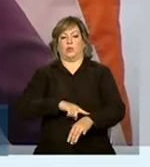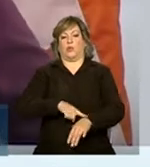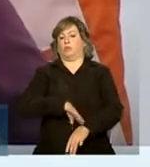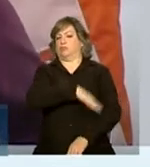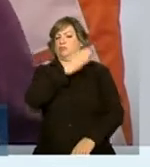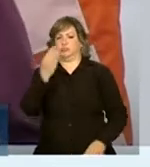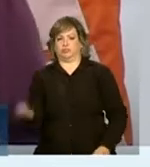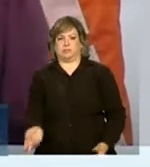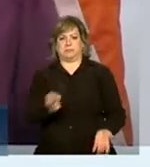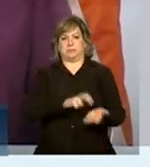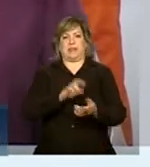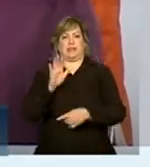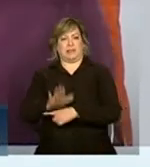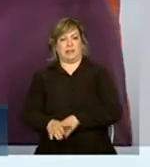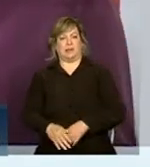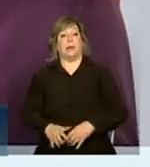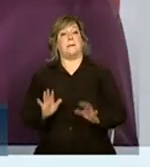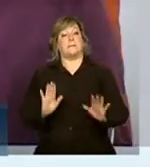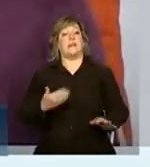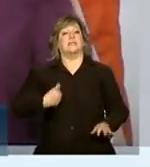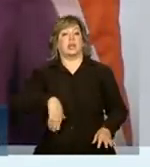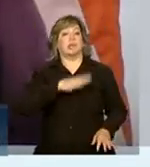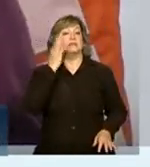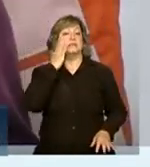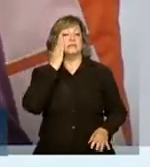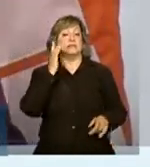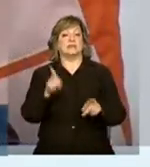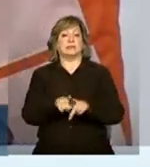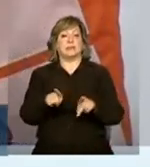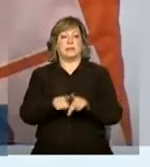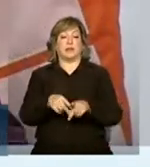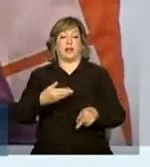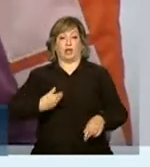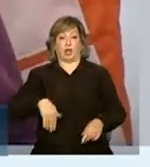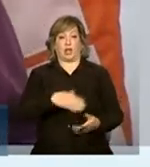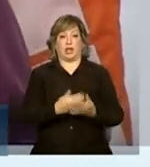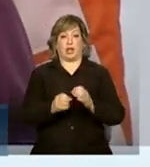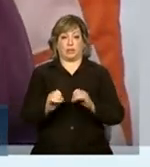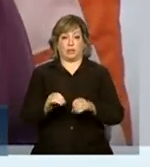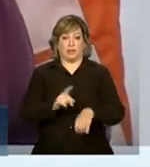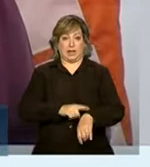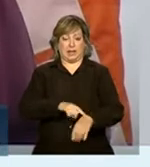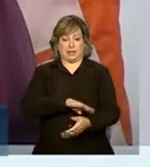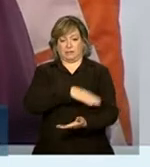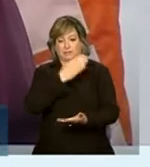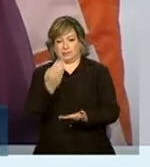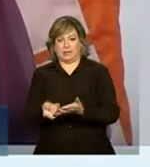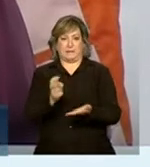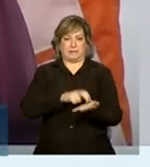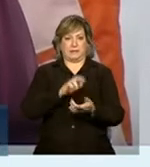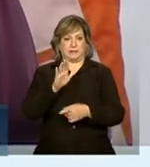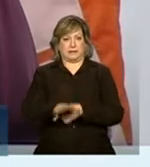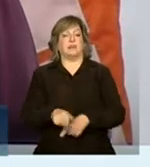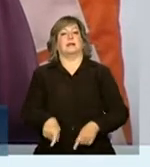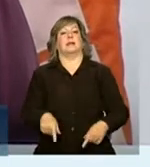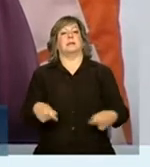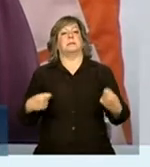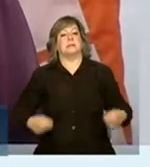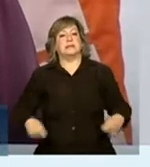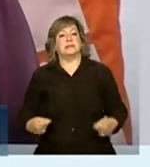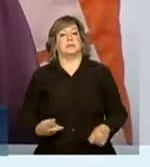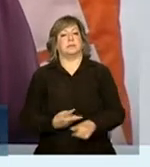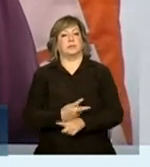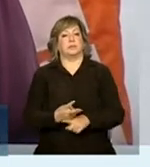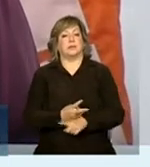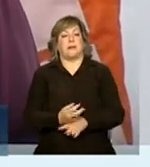integral. Mas sabemos também que a nossa educação em tempo integral tem de buscar cada vez